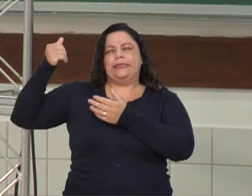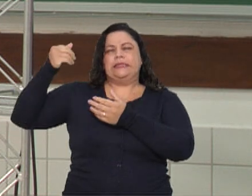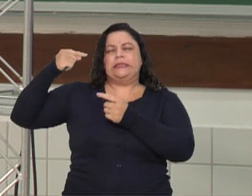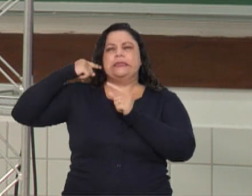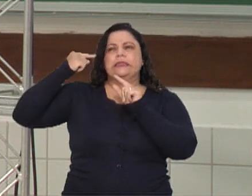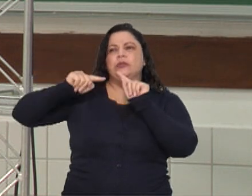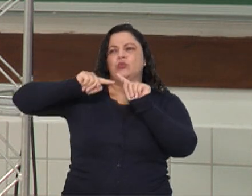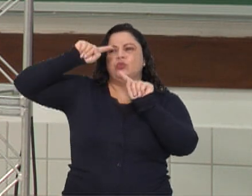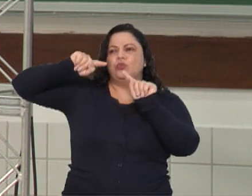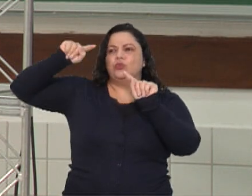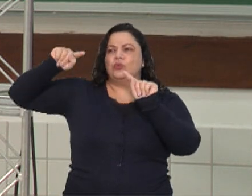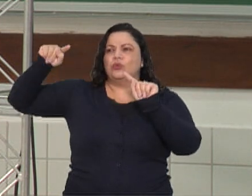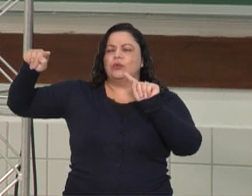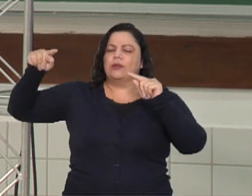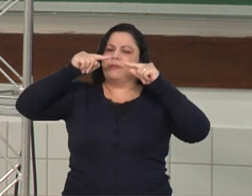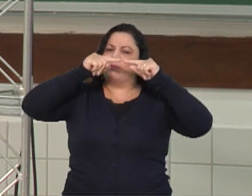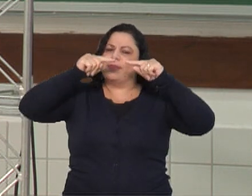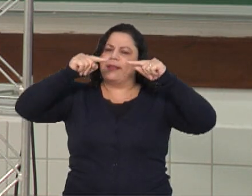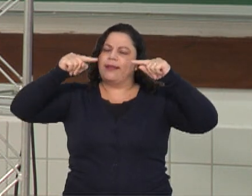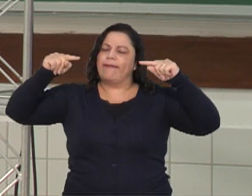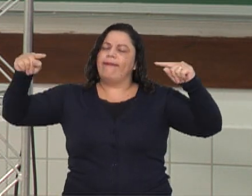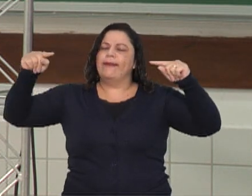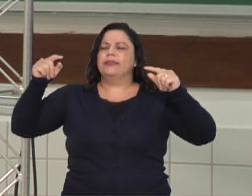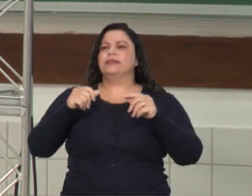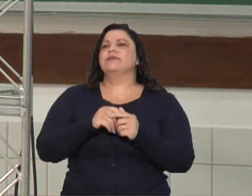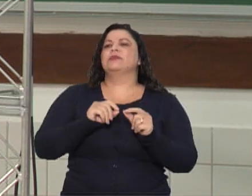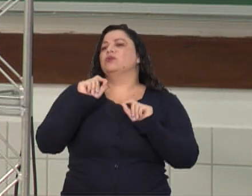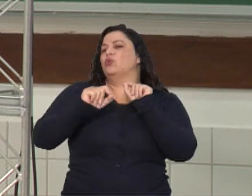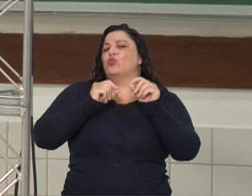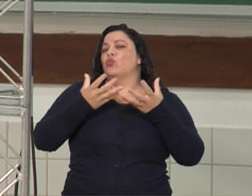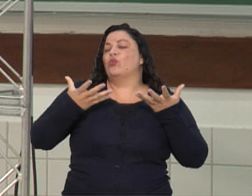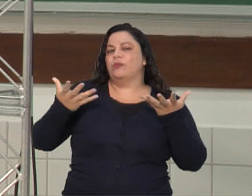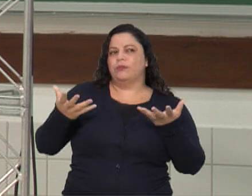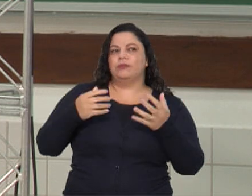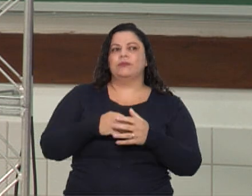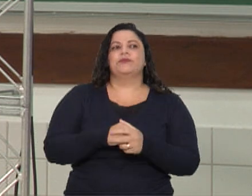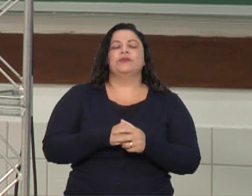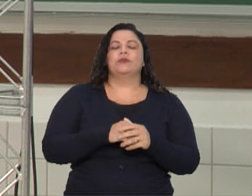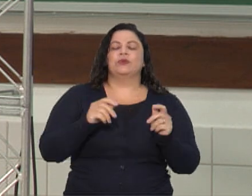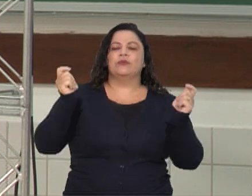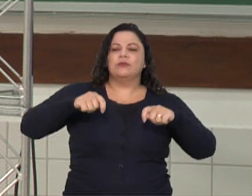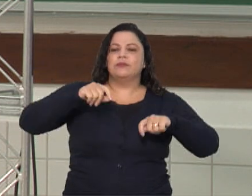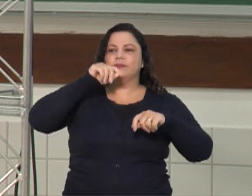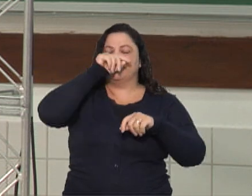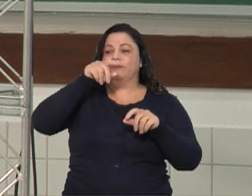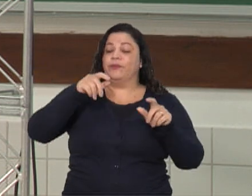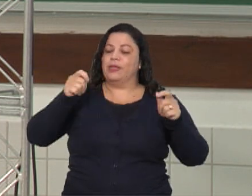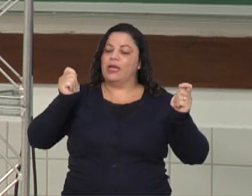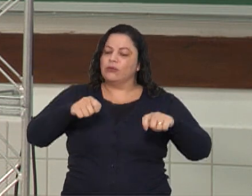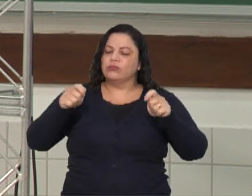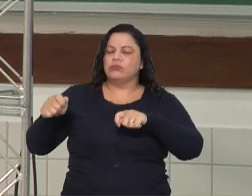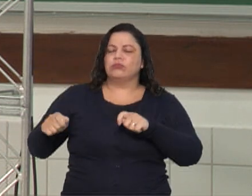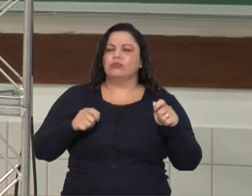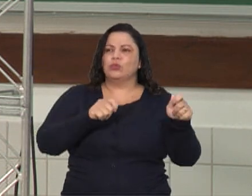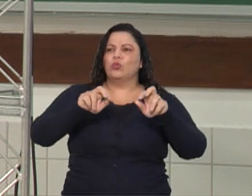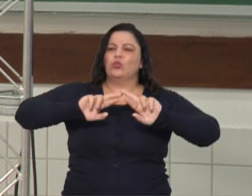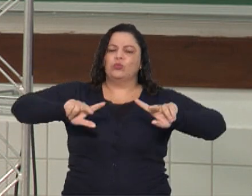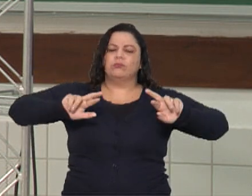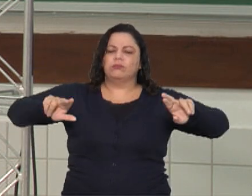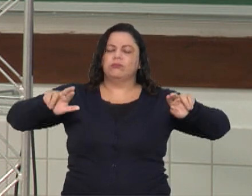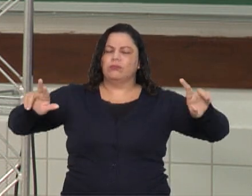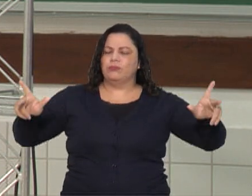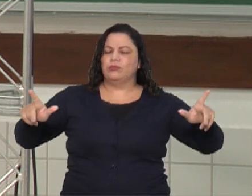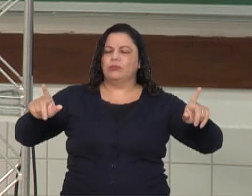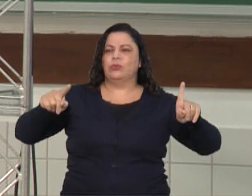intensidade, duração e timbre. Eles se referiam à acústica, que estuda os sons de modo geral.